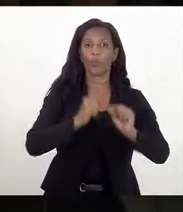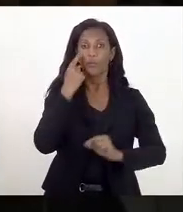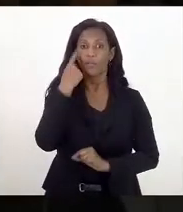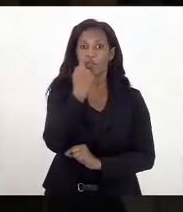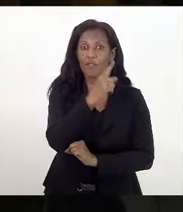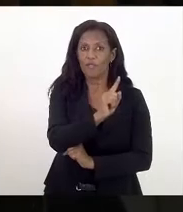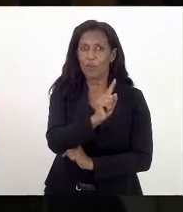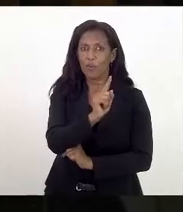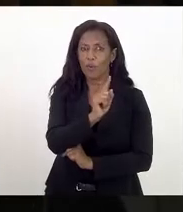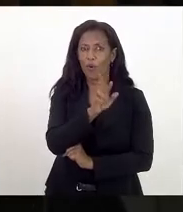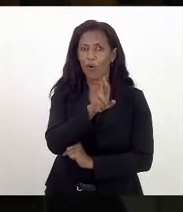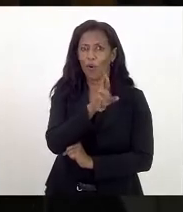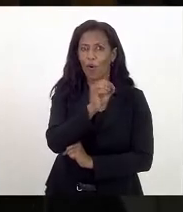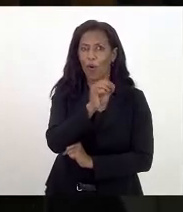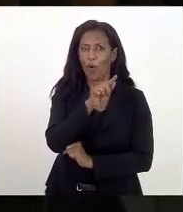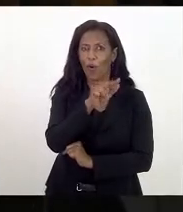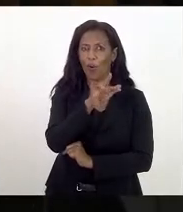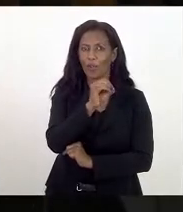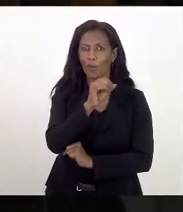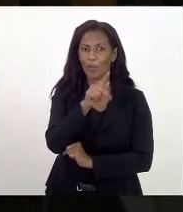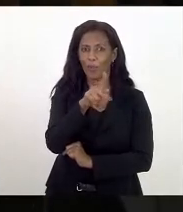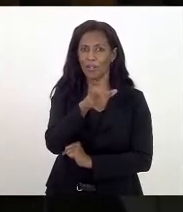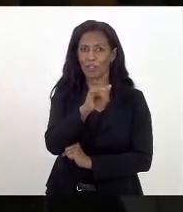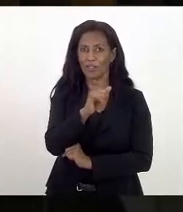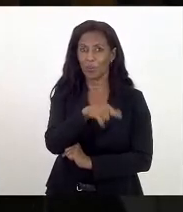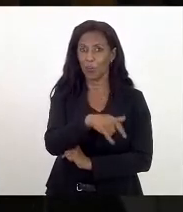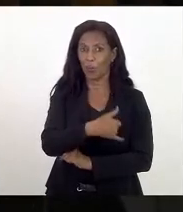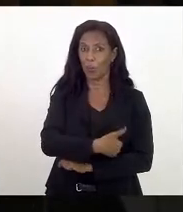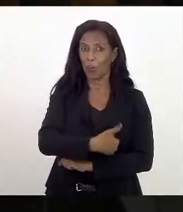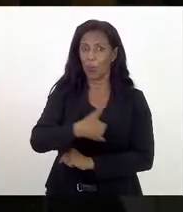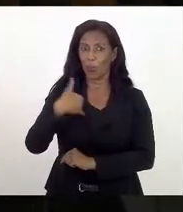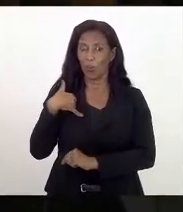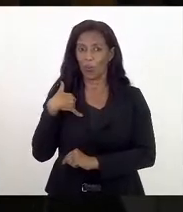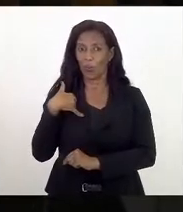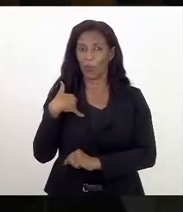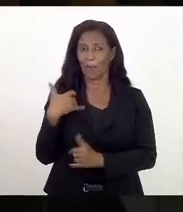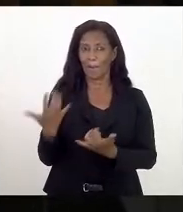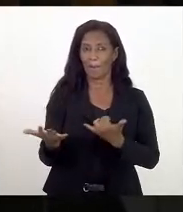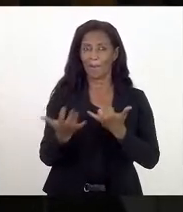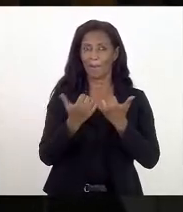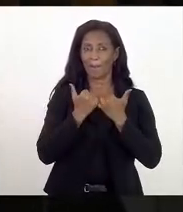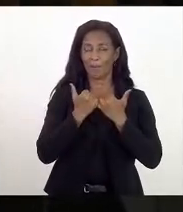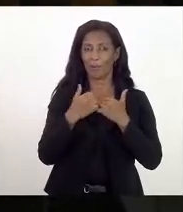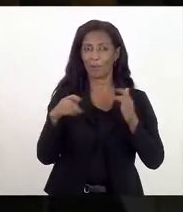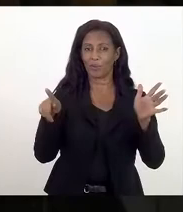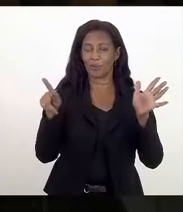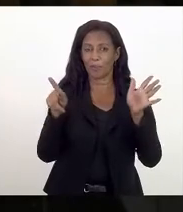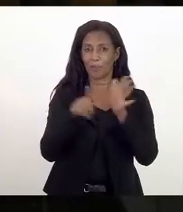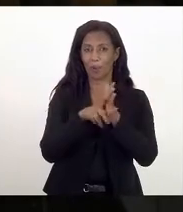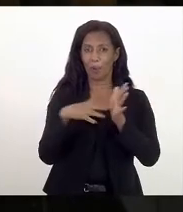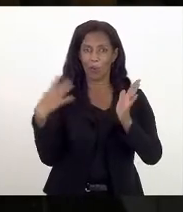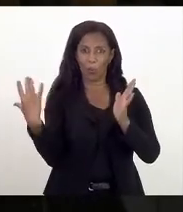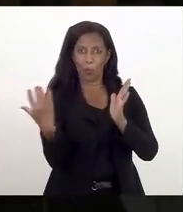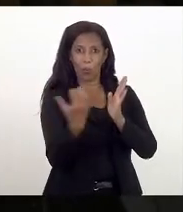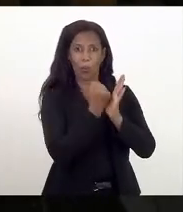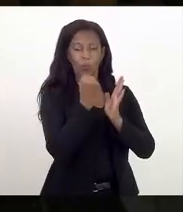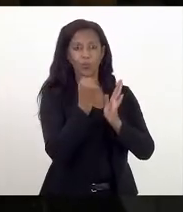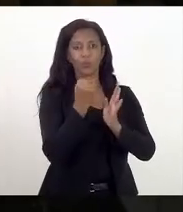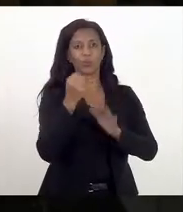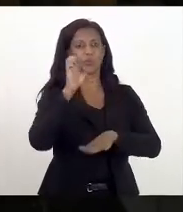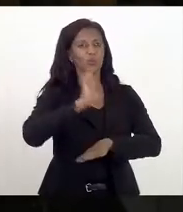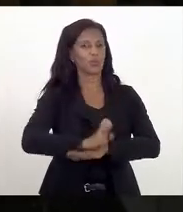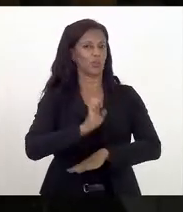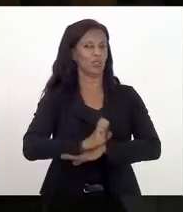doutor Rodrigo Pacheco, um orgulho e um patrimônio do Estado do Rio de Janeiro que é a nossa defensoria. É isso que vocês são,